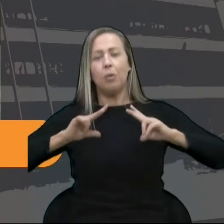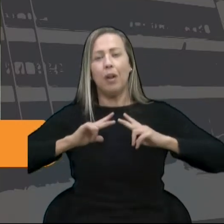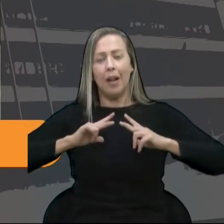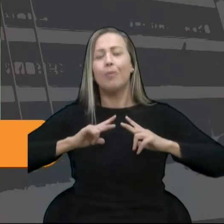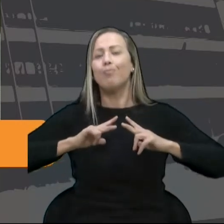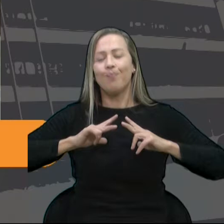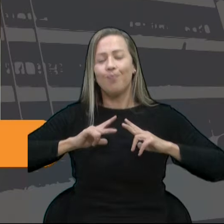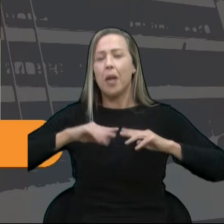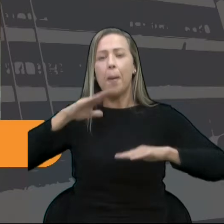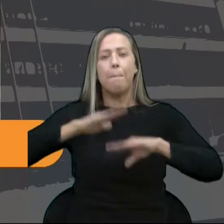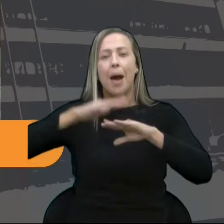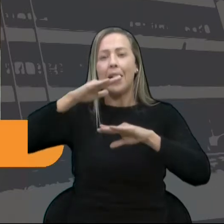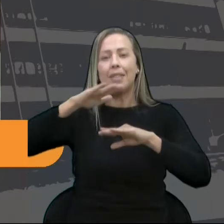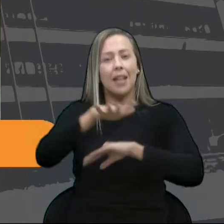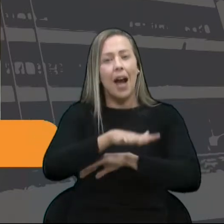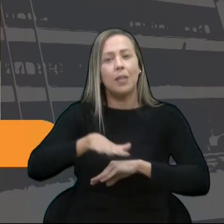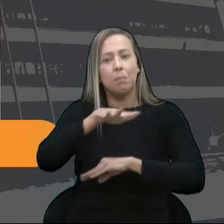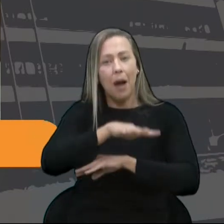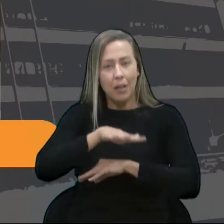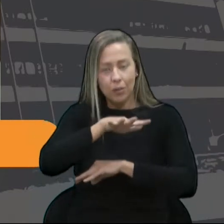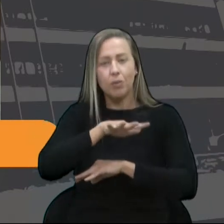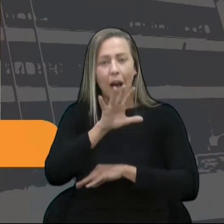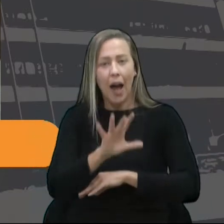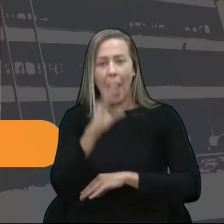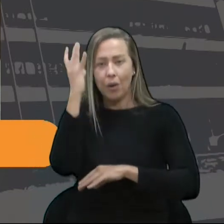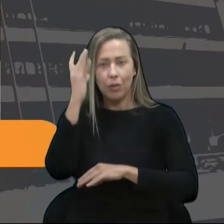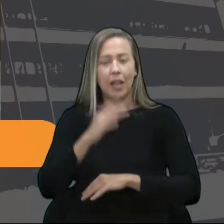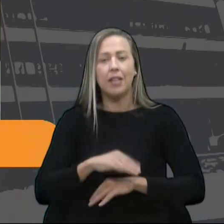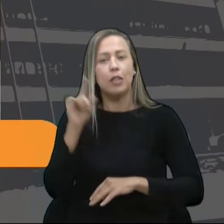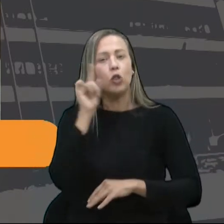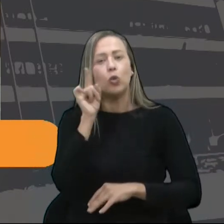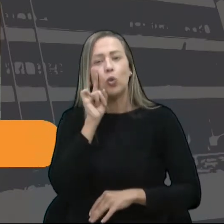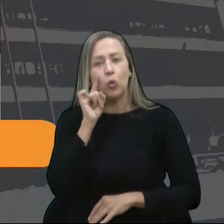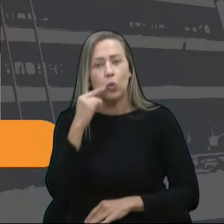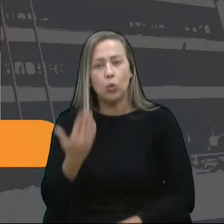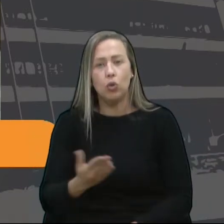ocuparam cada vez mais espaço nesse trabalho diário.